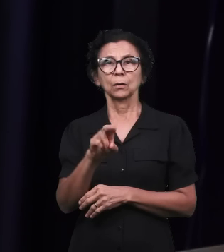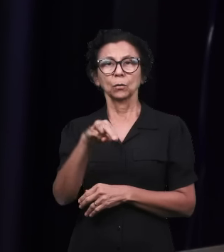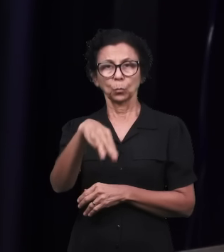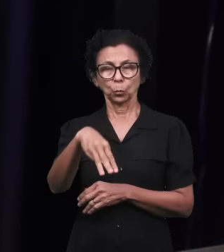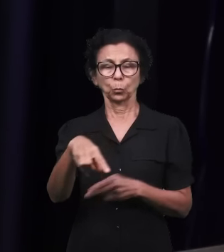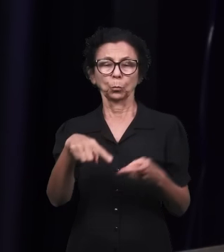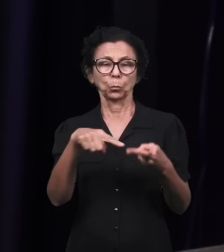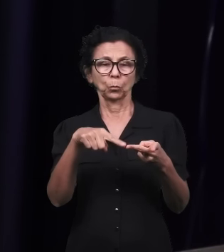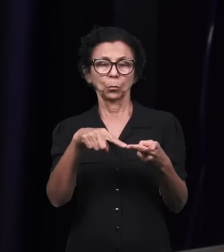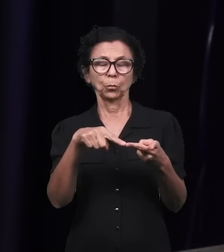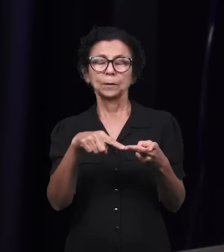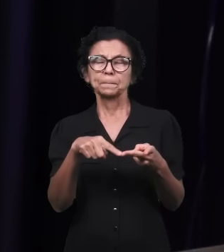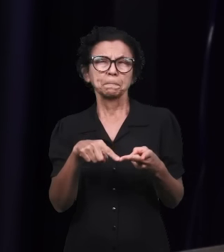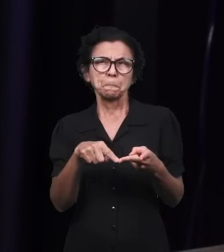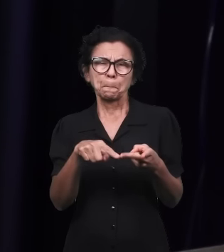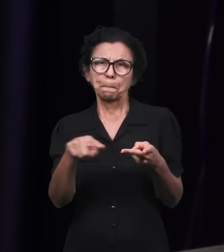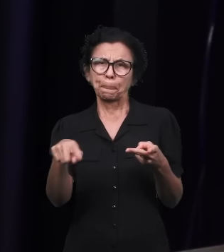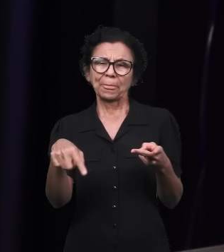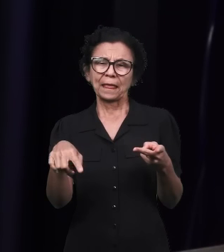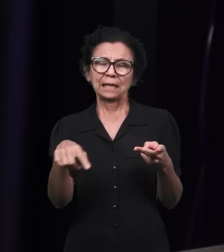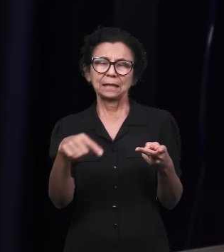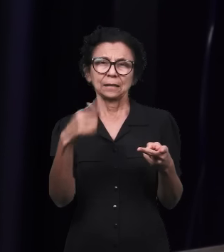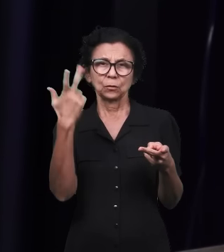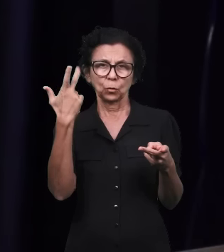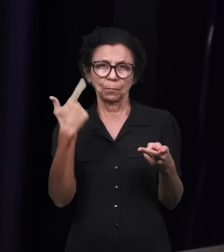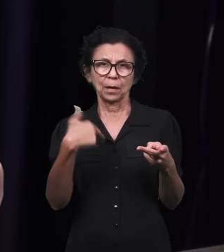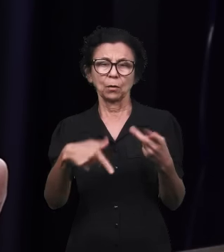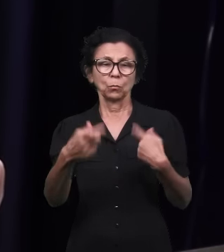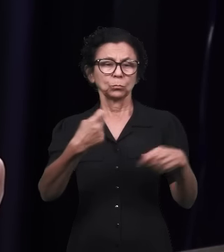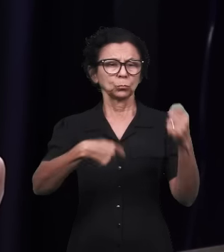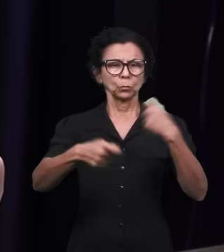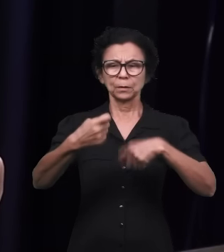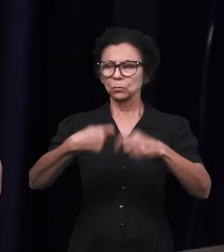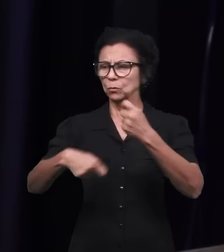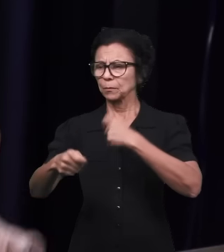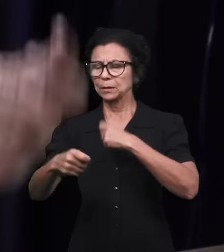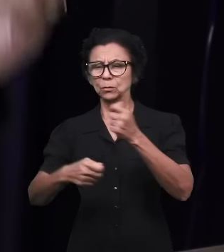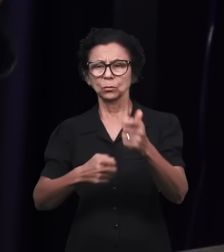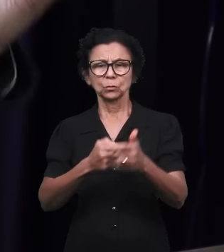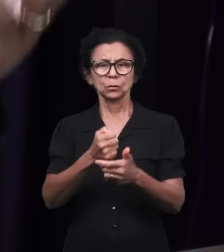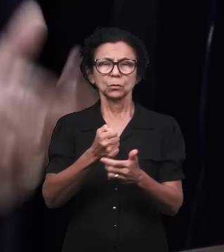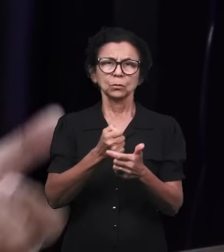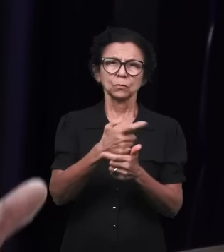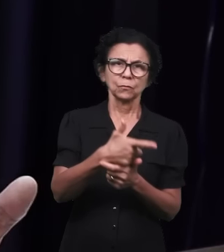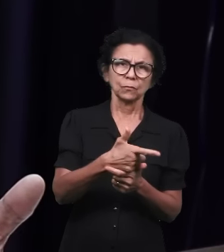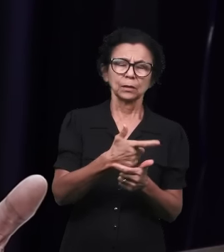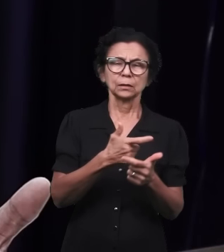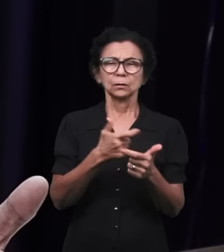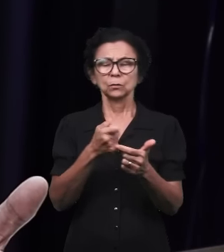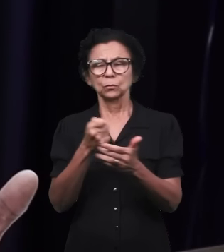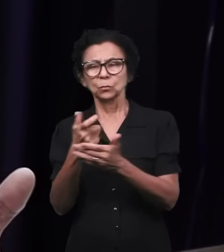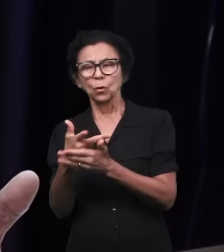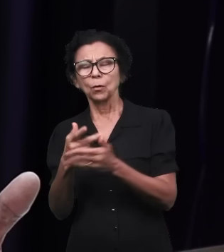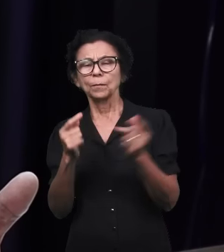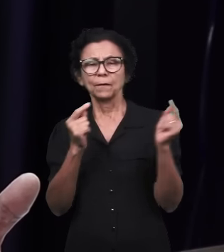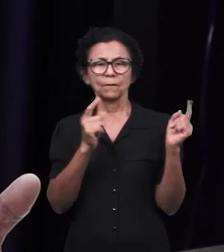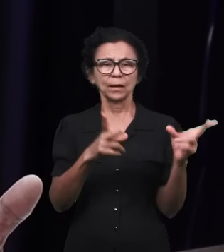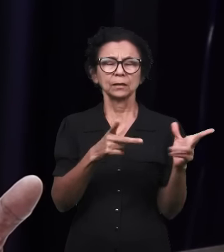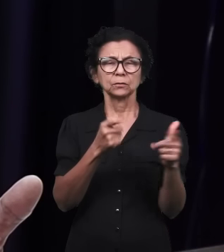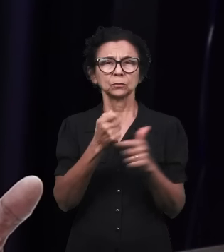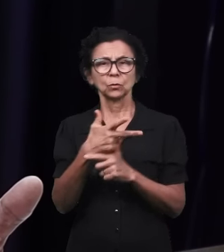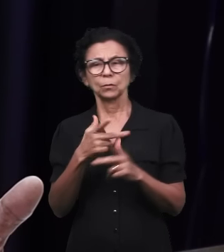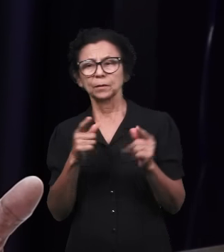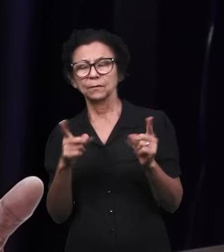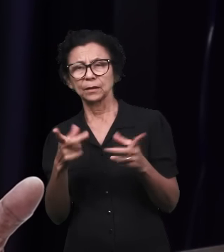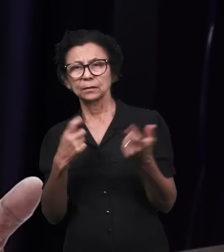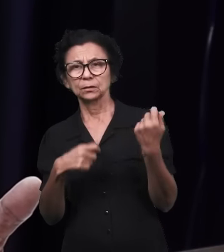onde havia as rotas de comércio, essas cidades se fortalecerem. É o caso de Cafarnaum. Cafarnaum